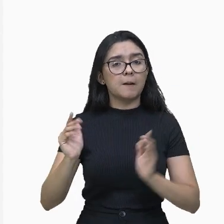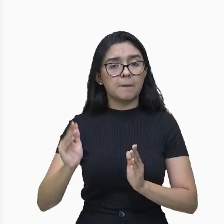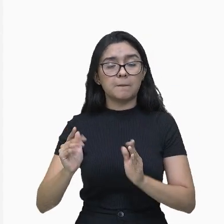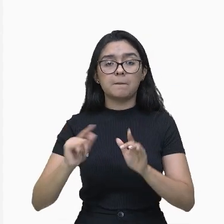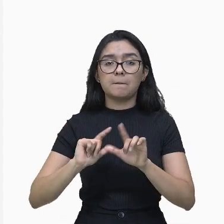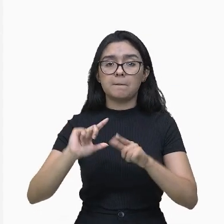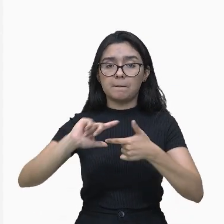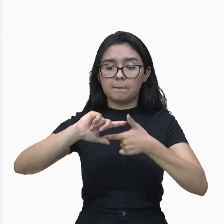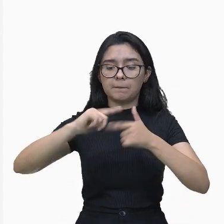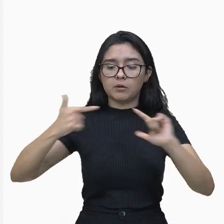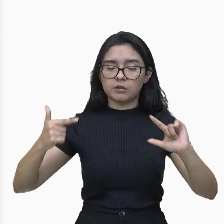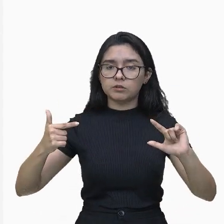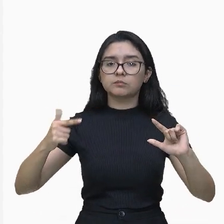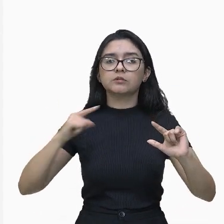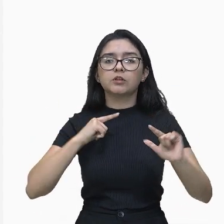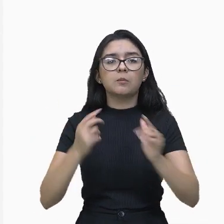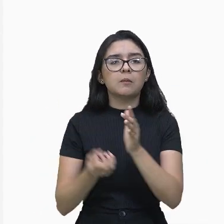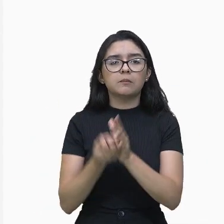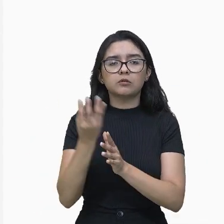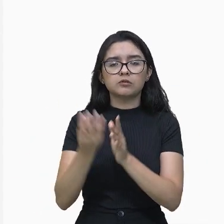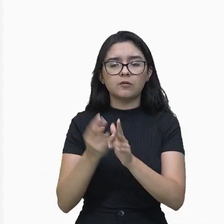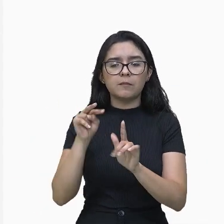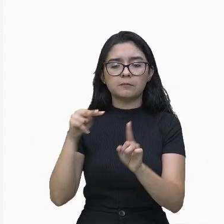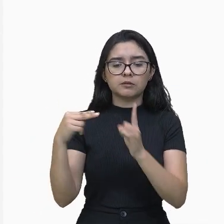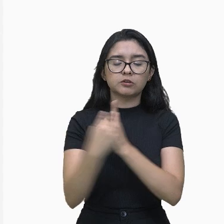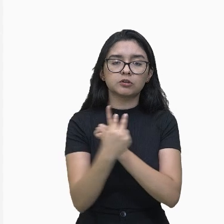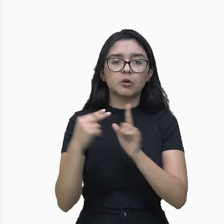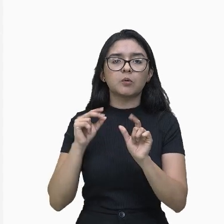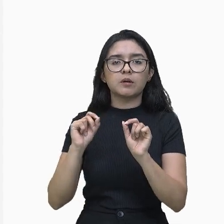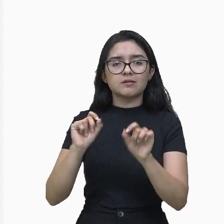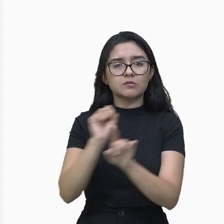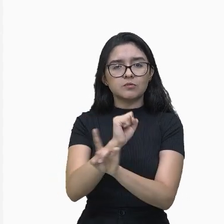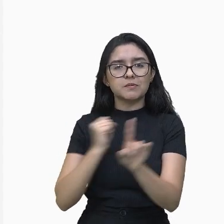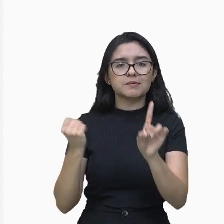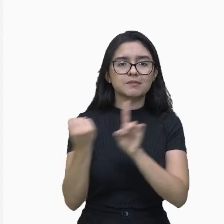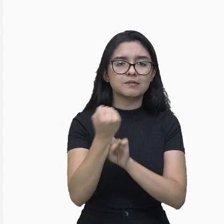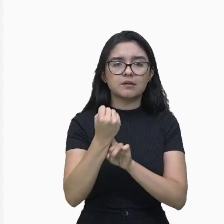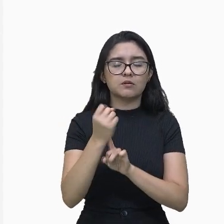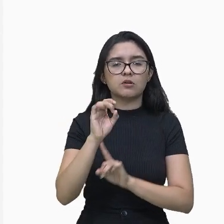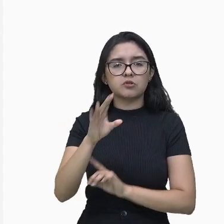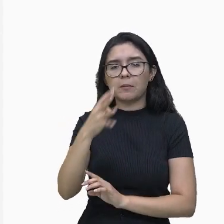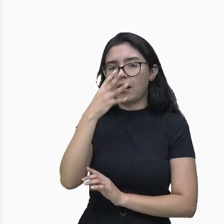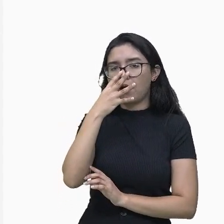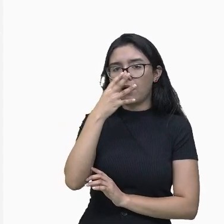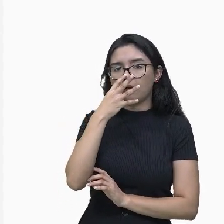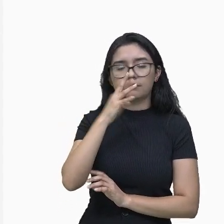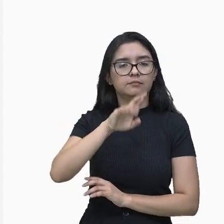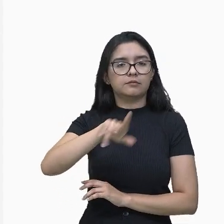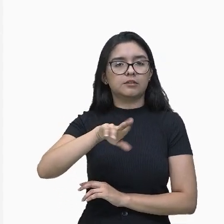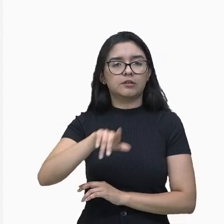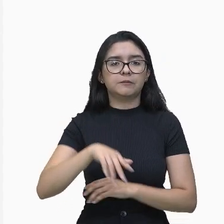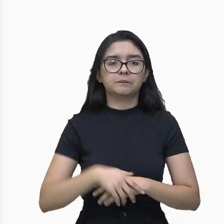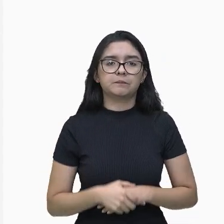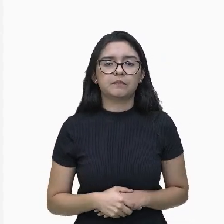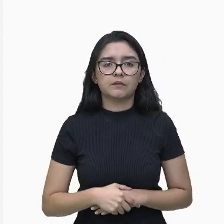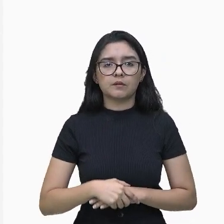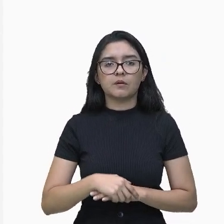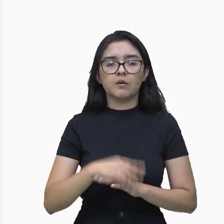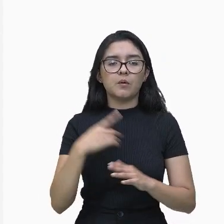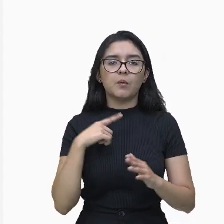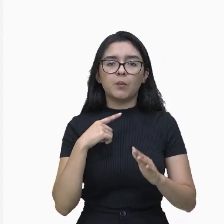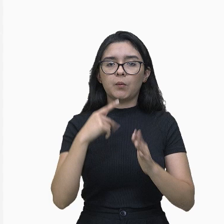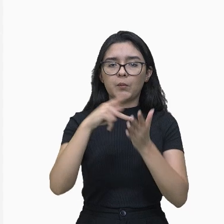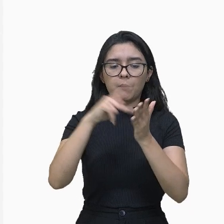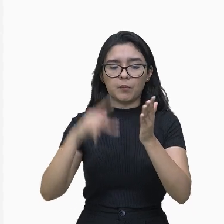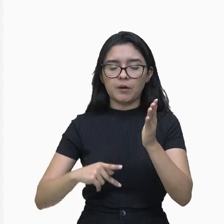ter uma produção que vai ter um olhar social não é apenas para admirar o poema o texto poético